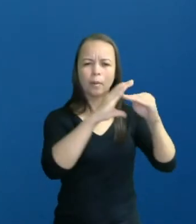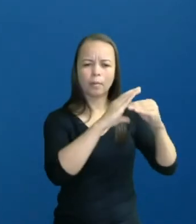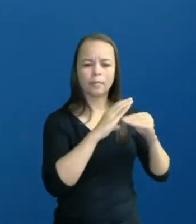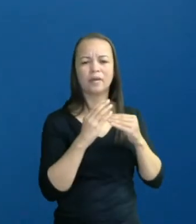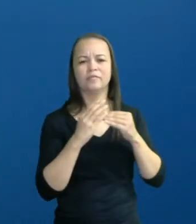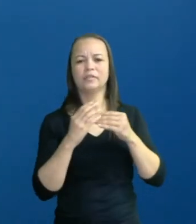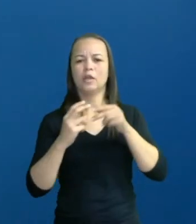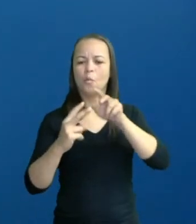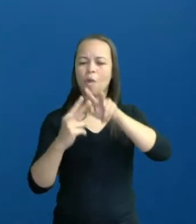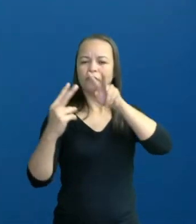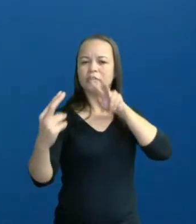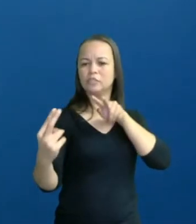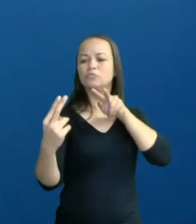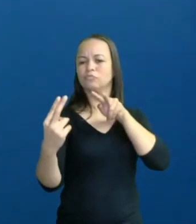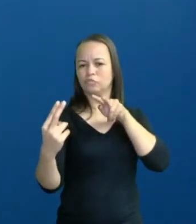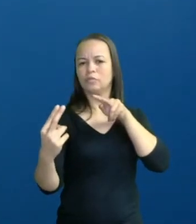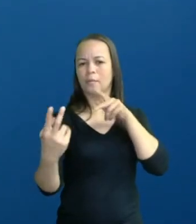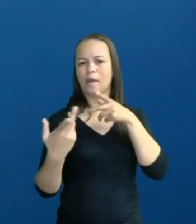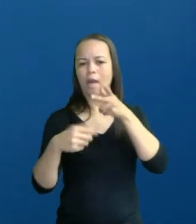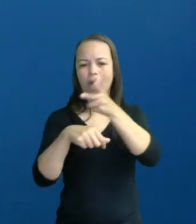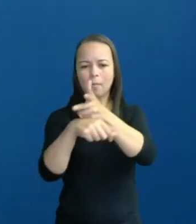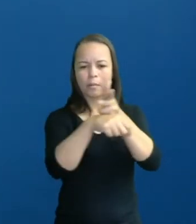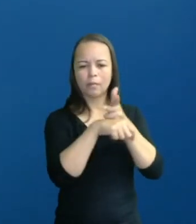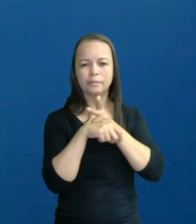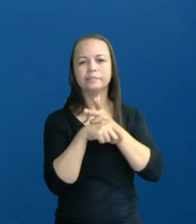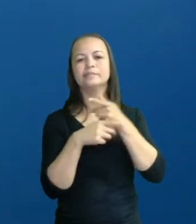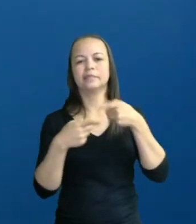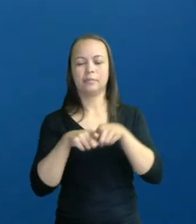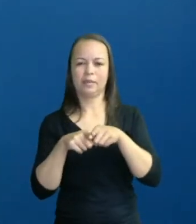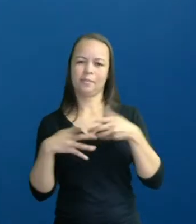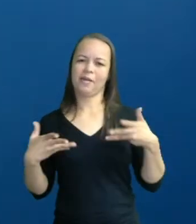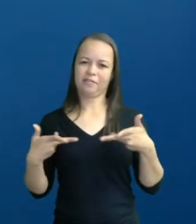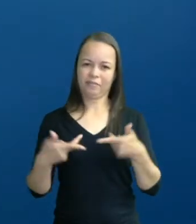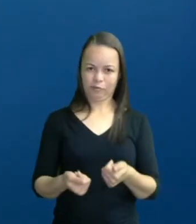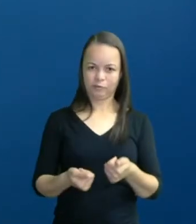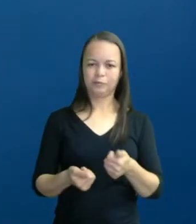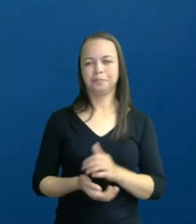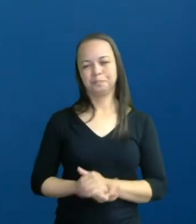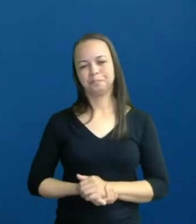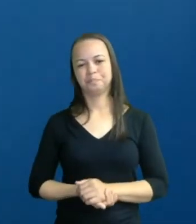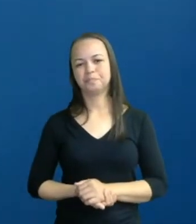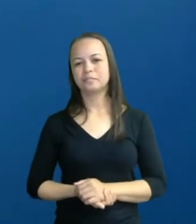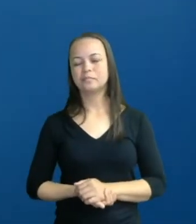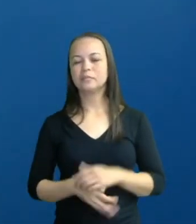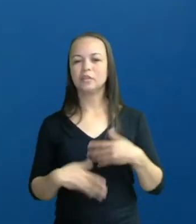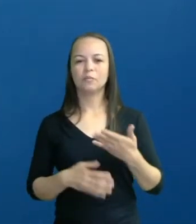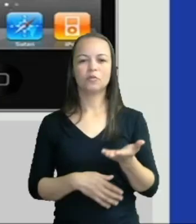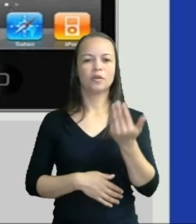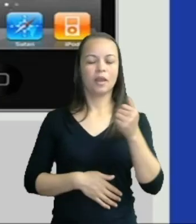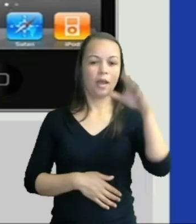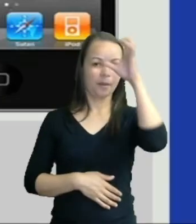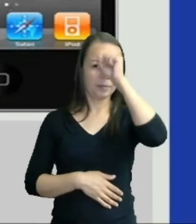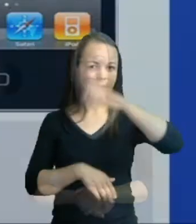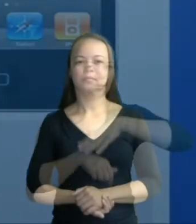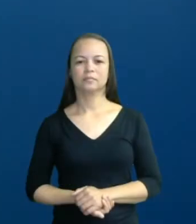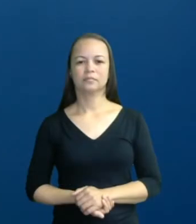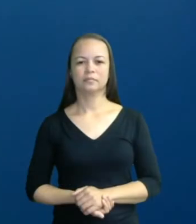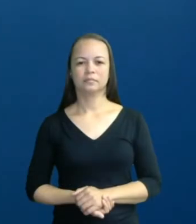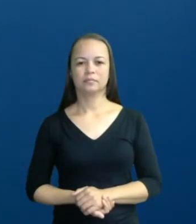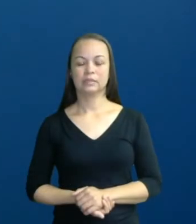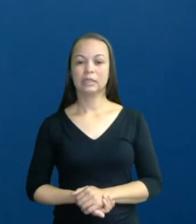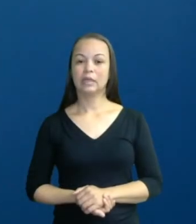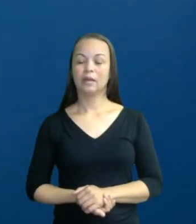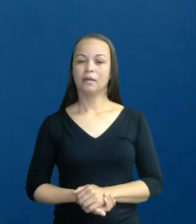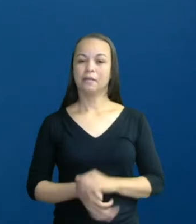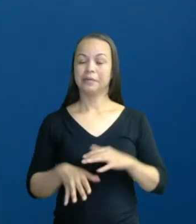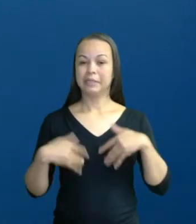só quanta coisa a gente conseguiu, né, através da tecnologia, né, dessa linha do tempo do